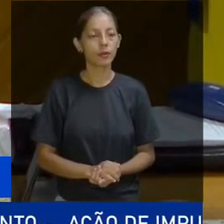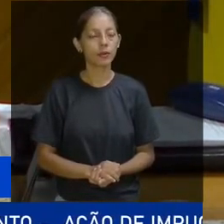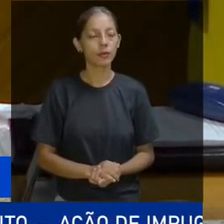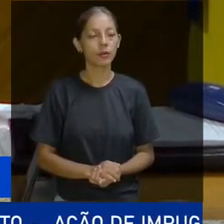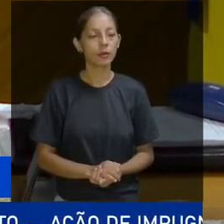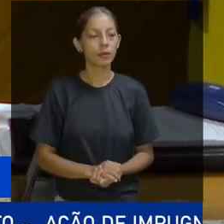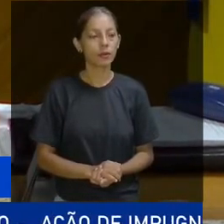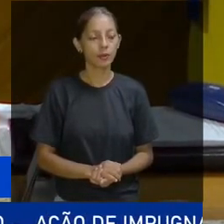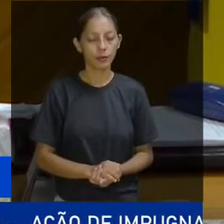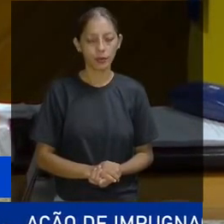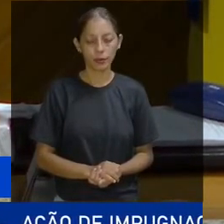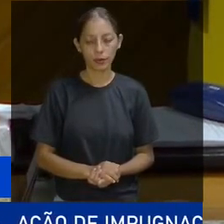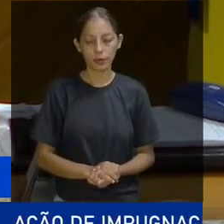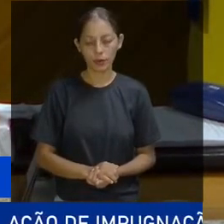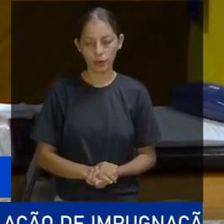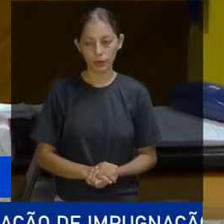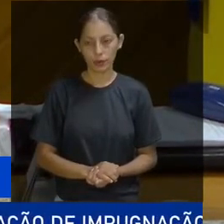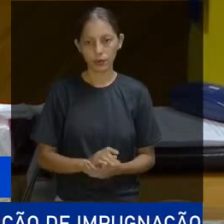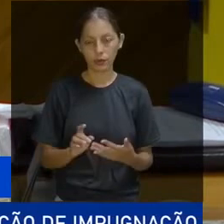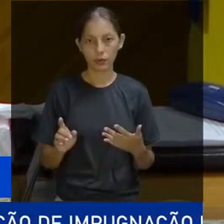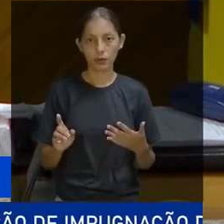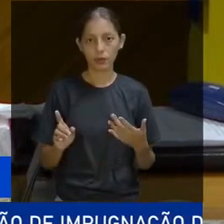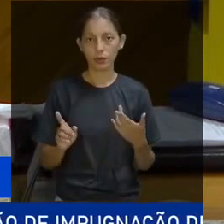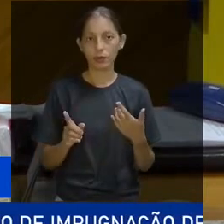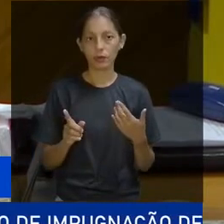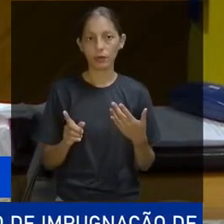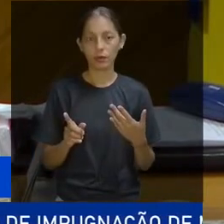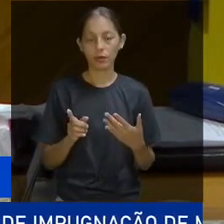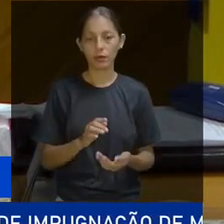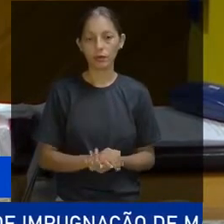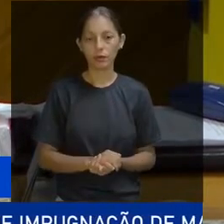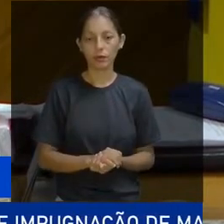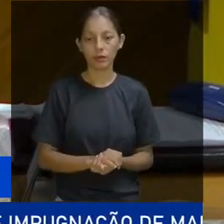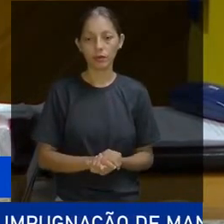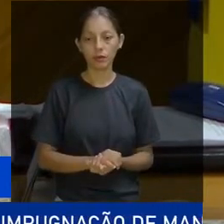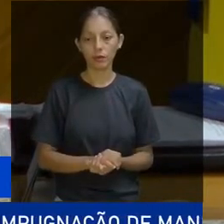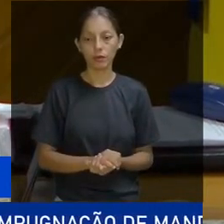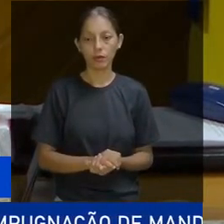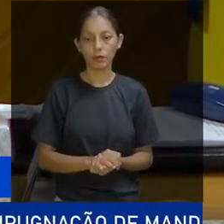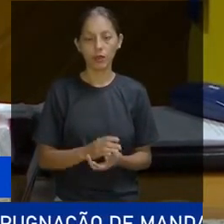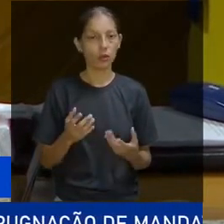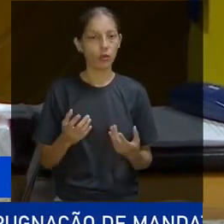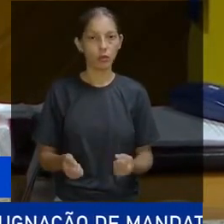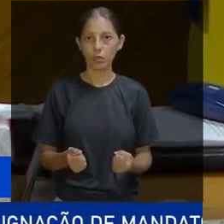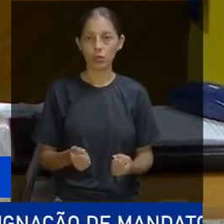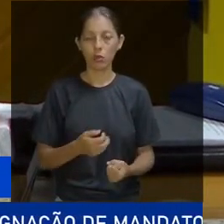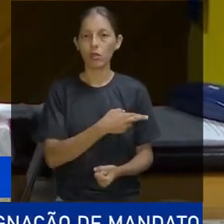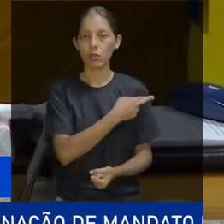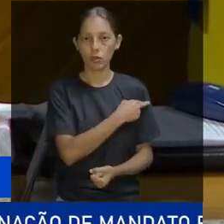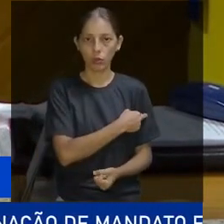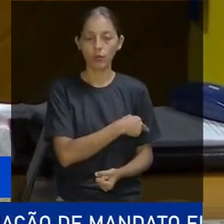Primeira foi da incompetência. Perfeito. Rejeitou a preliminar de incompetência, tá bom?